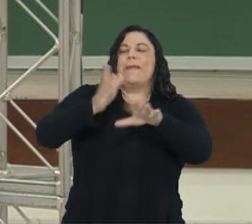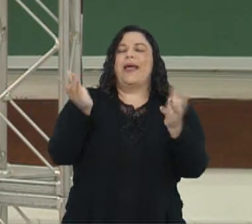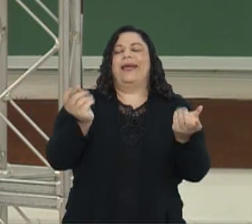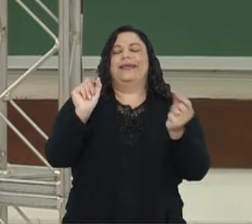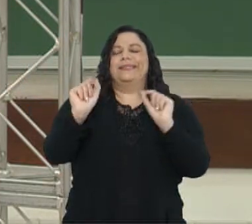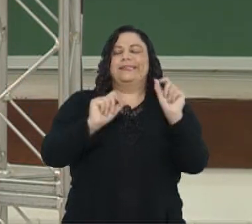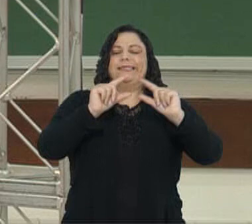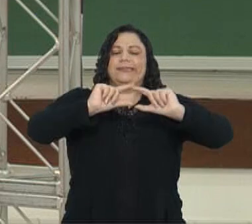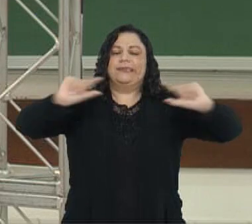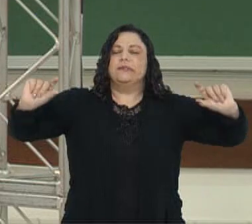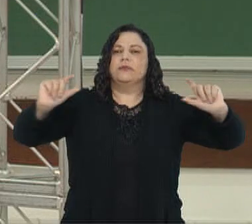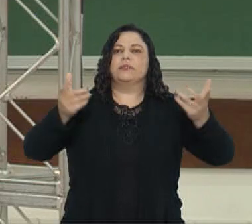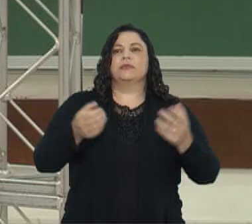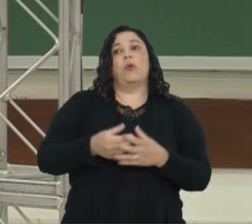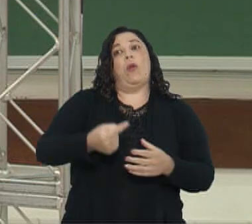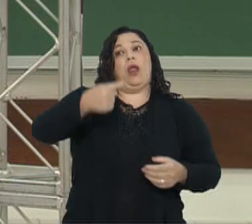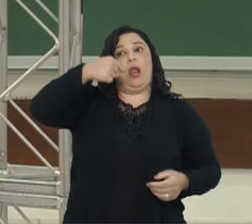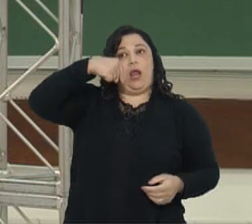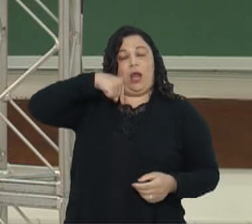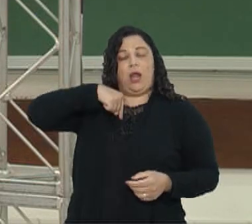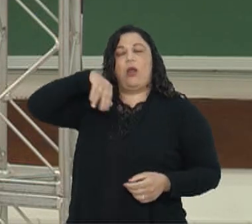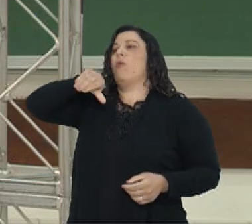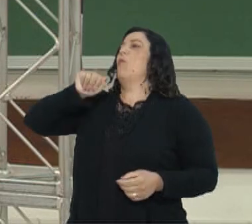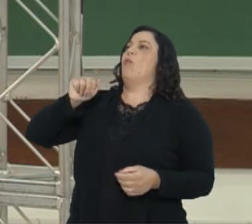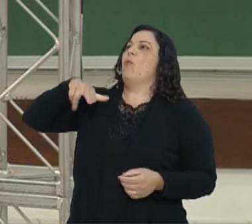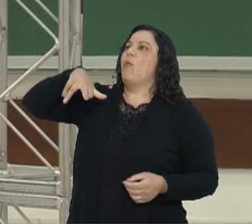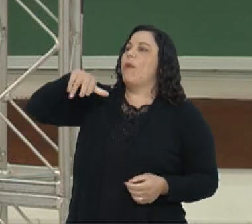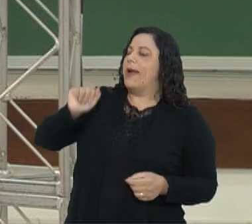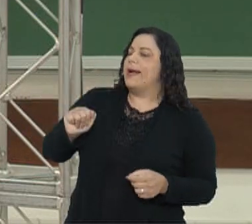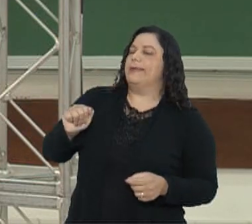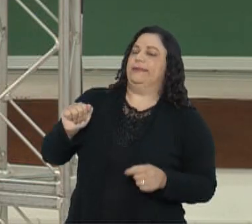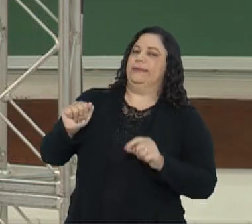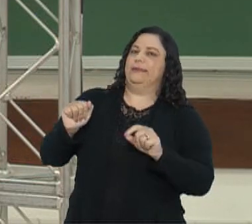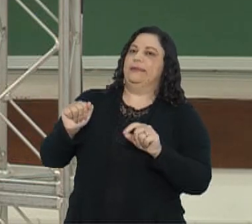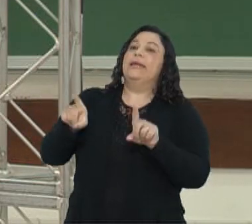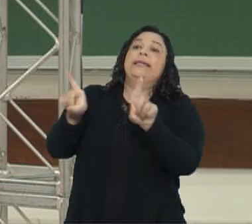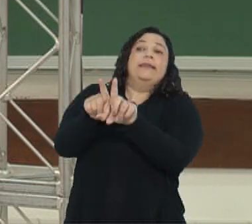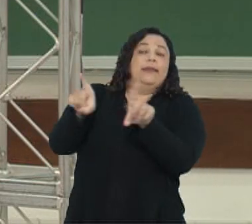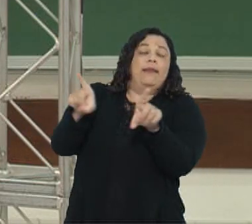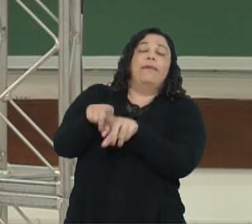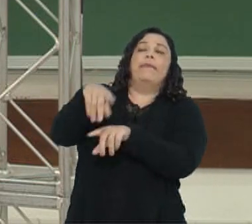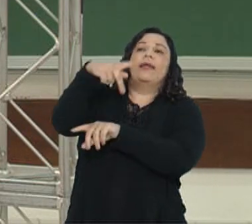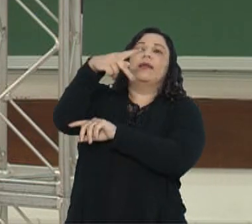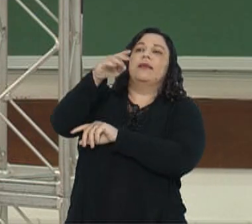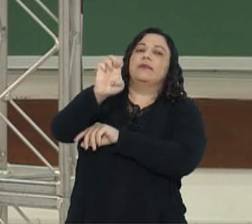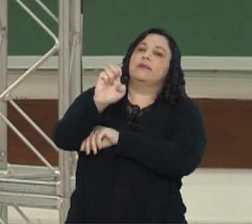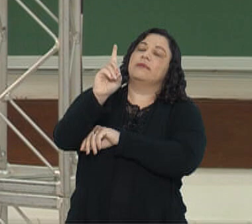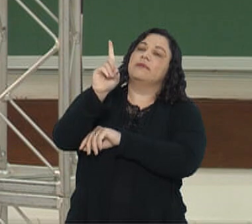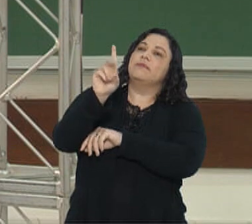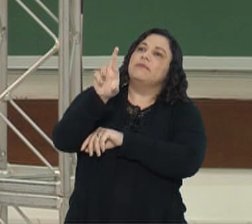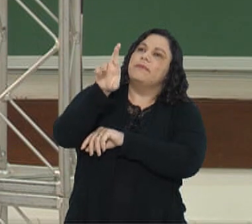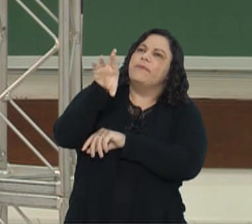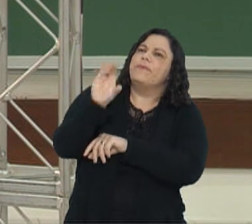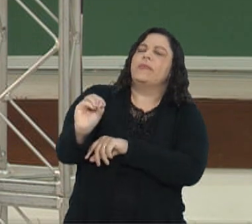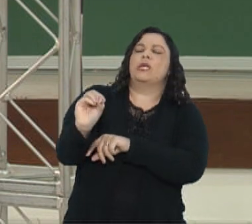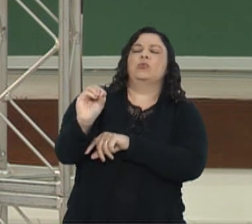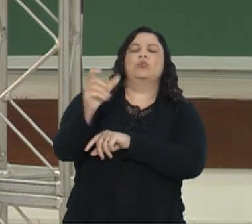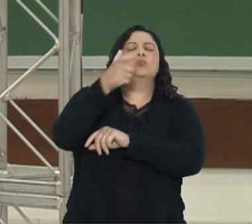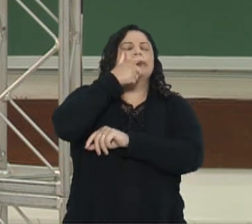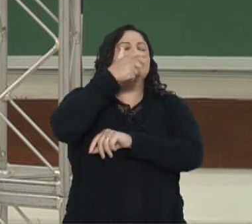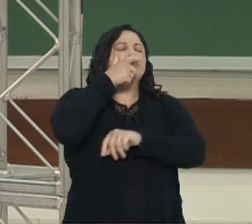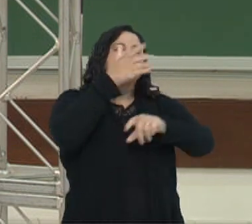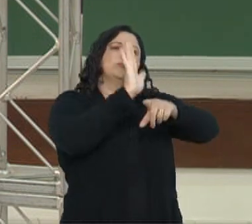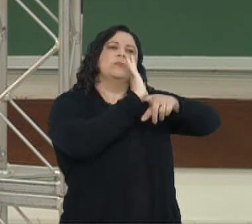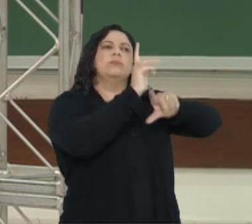núcleos. Eu, Ana e Pedro assistimos televisão. Quem assistiu